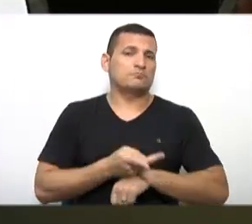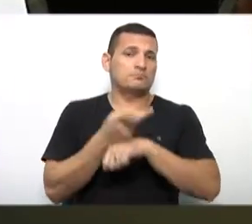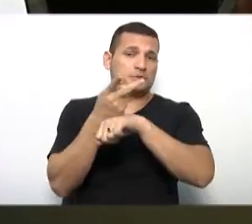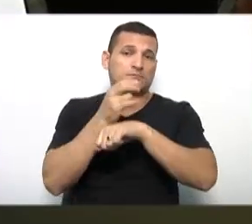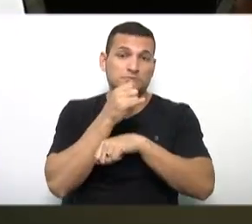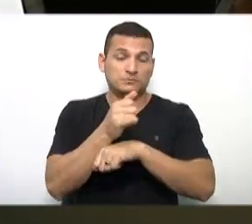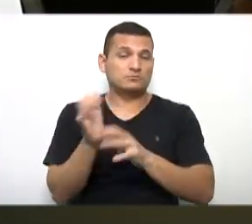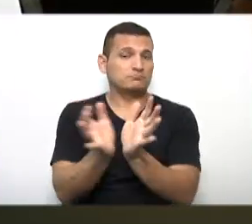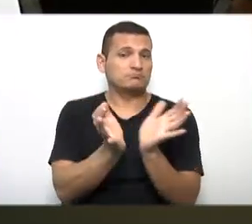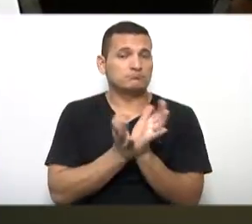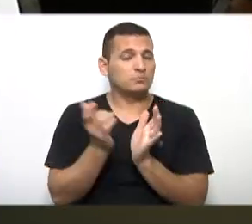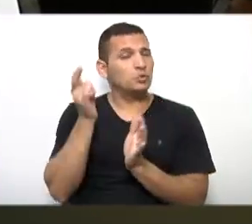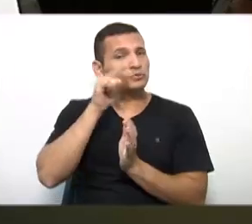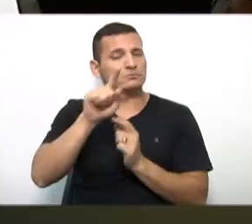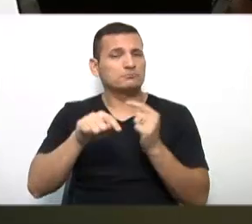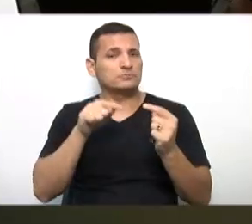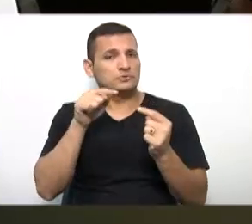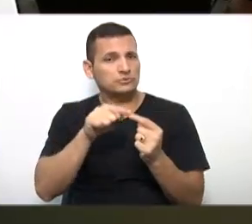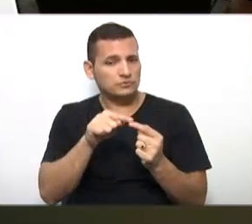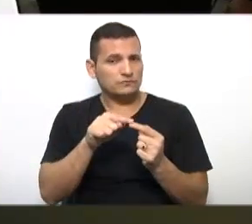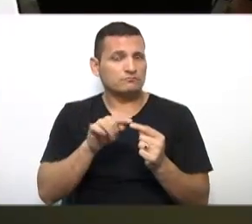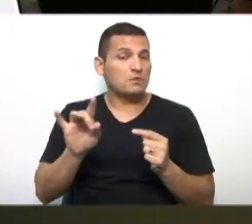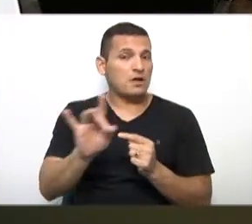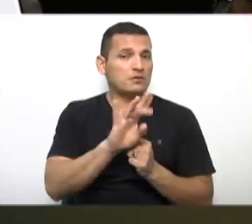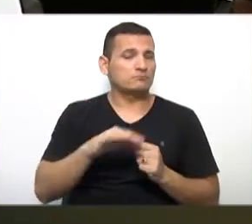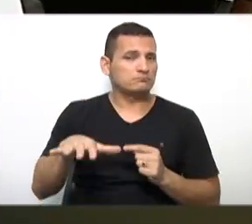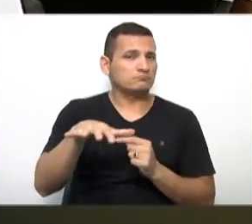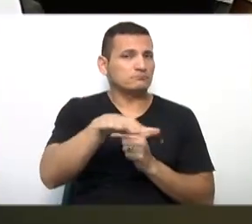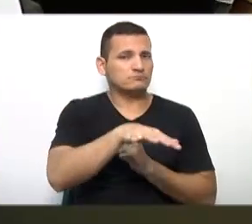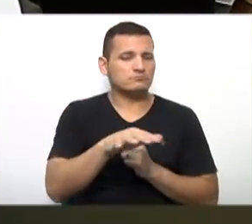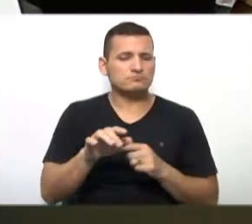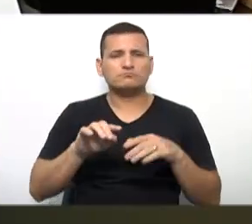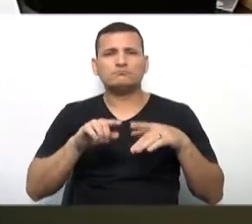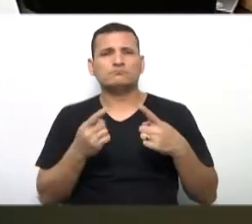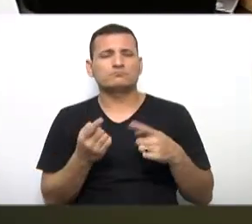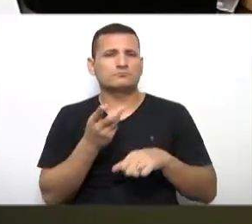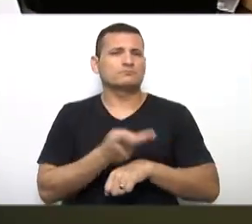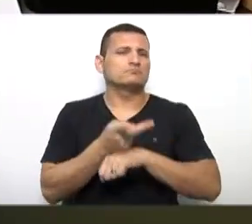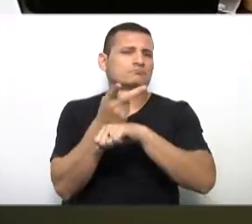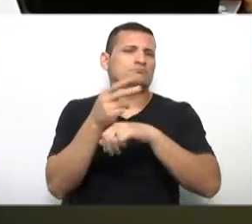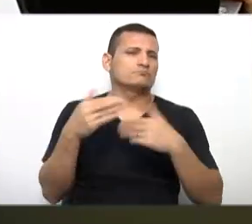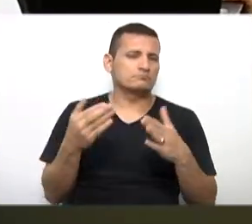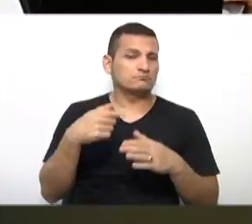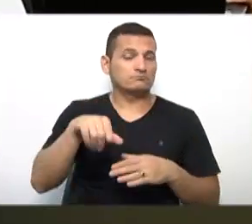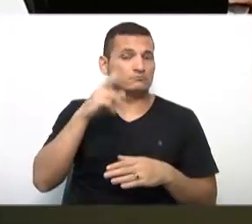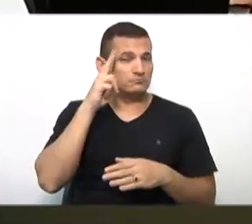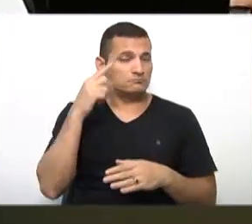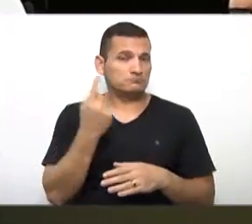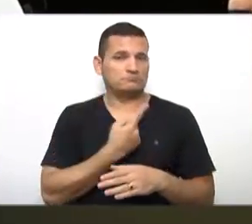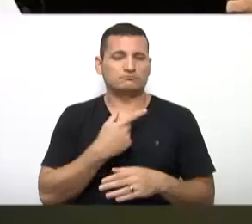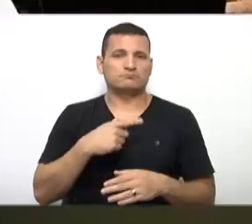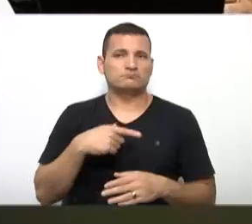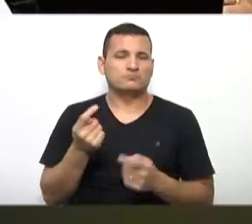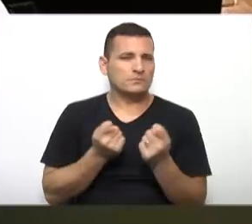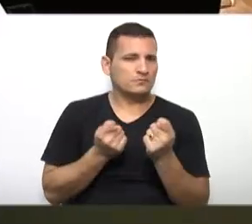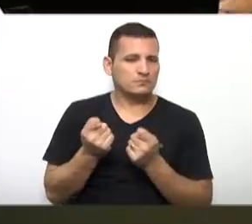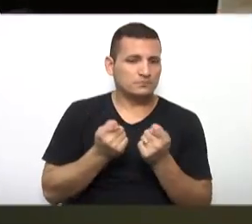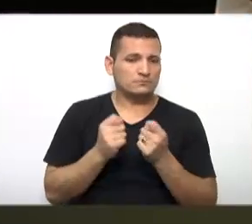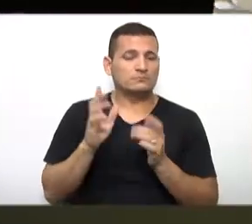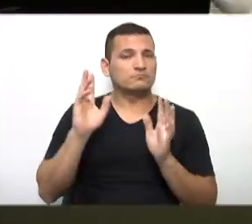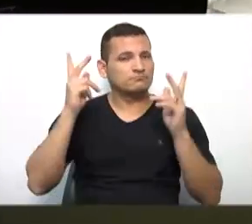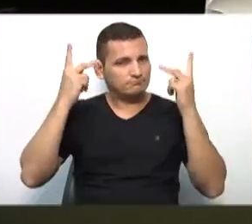atingir a meta estipulada por cada setor. Mas que prêmio seria? Porque, vocês lembram, nós estamos economizando? Ser humano é